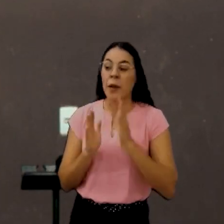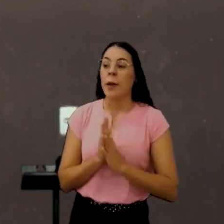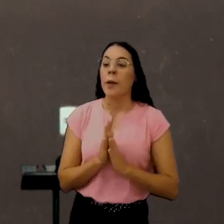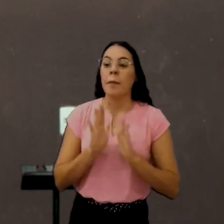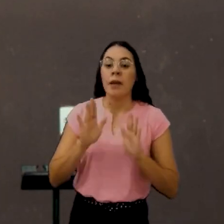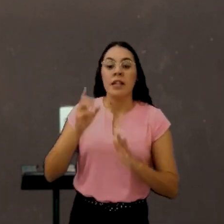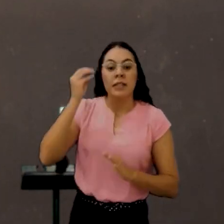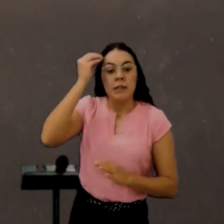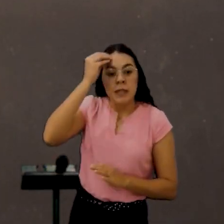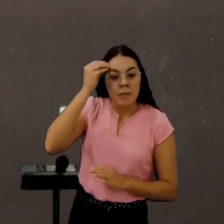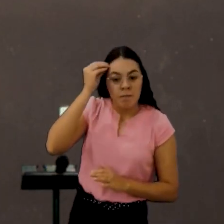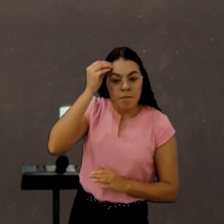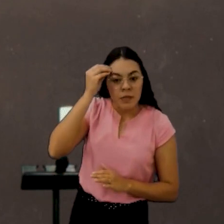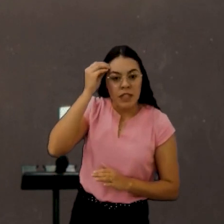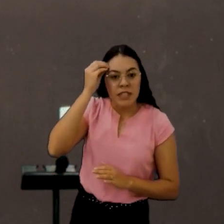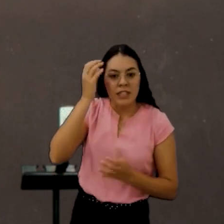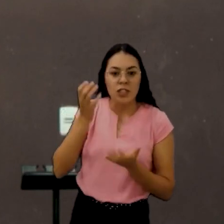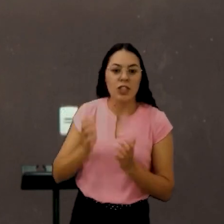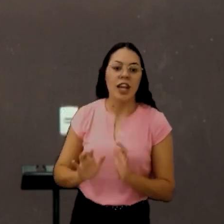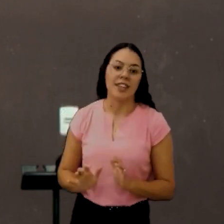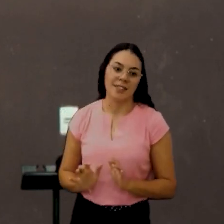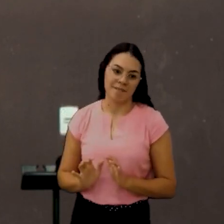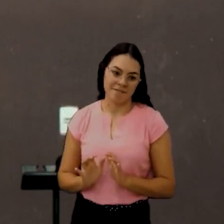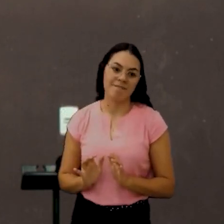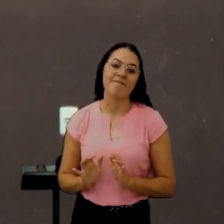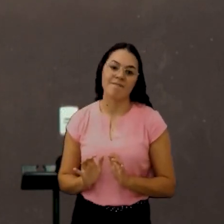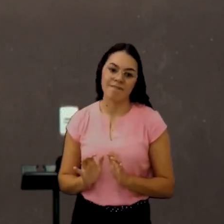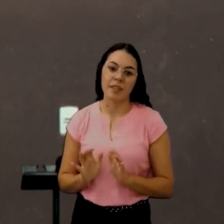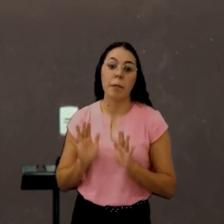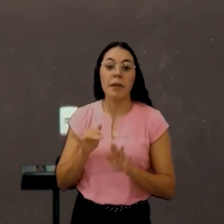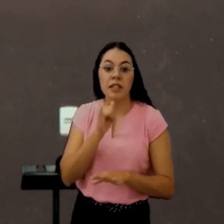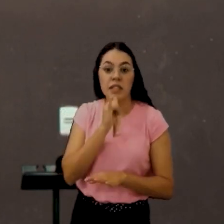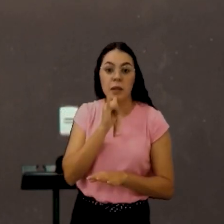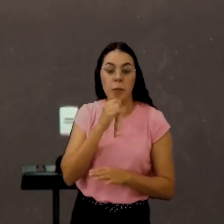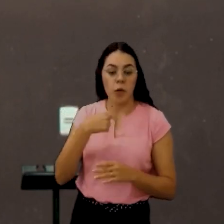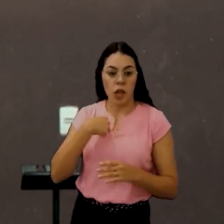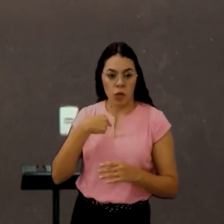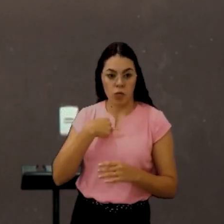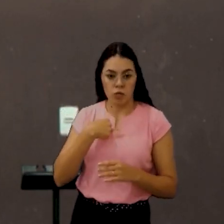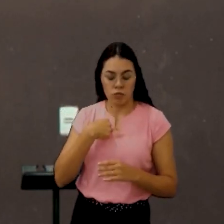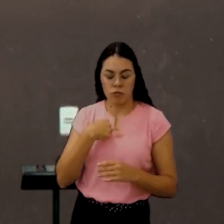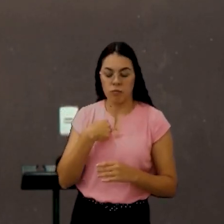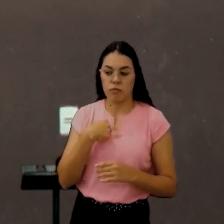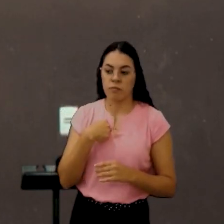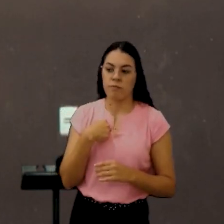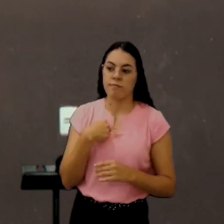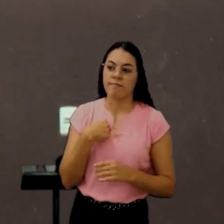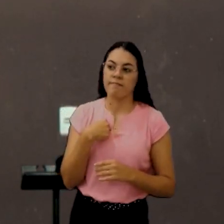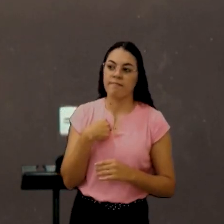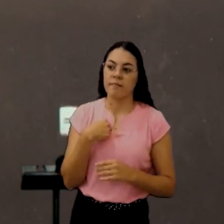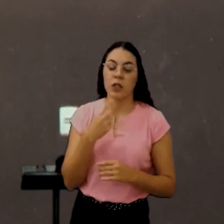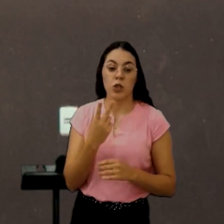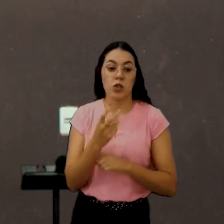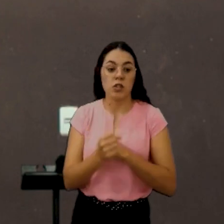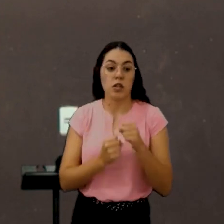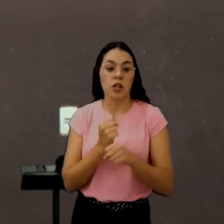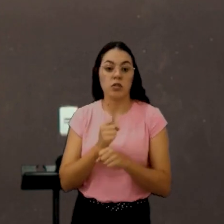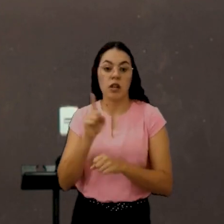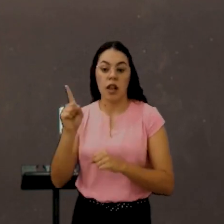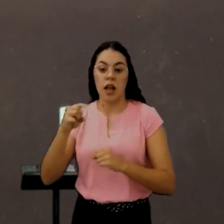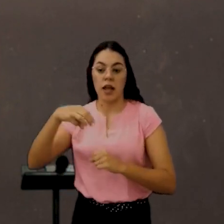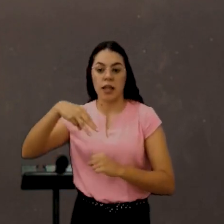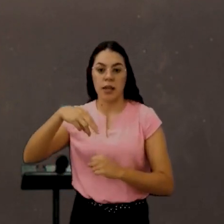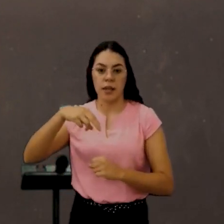foi uma experiência bem chata. Mas, por exemplo, no tempo em que eu morei por 2 anos em Minas